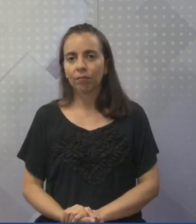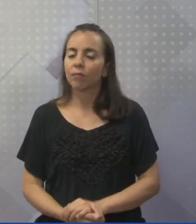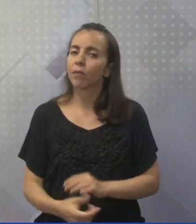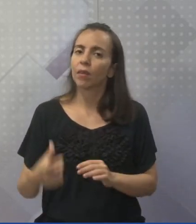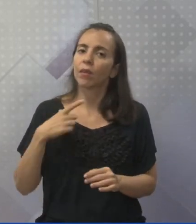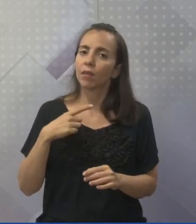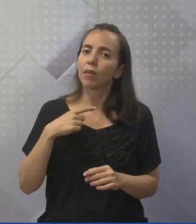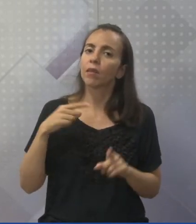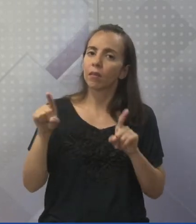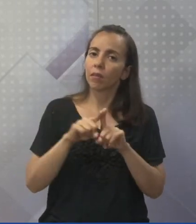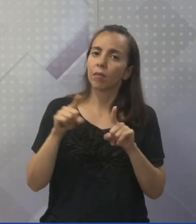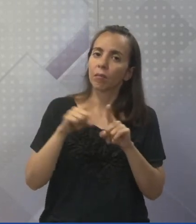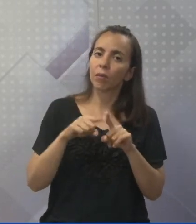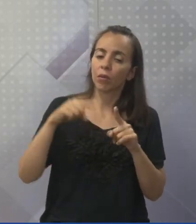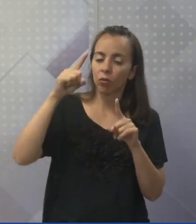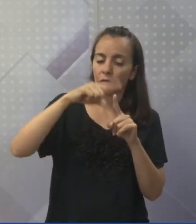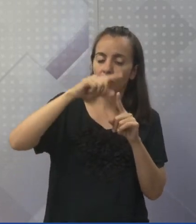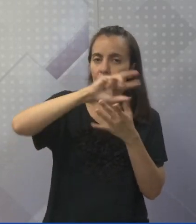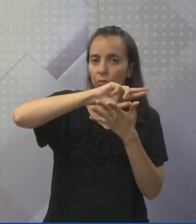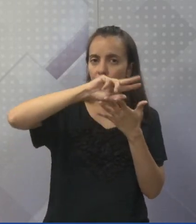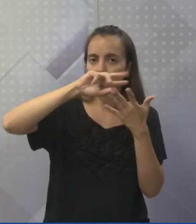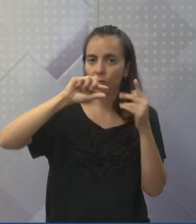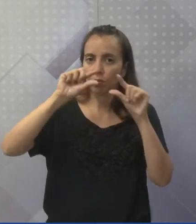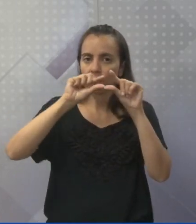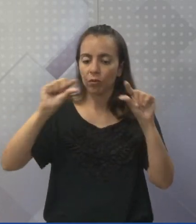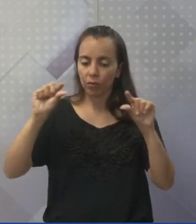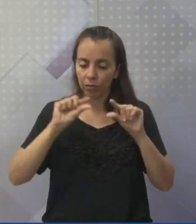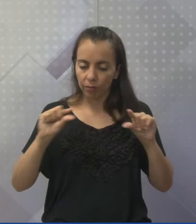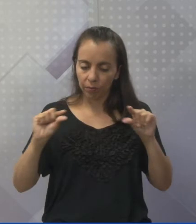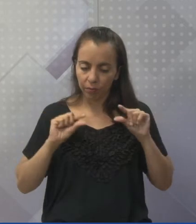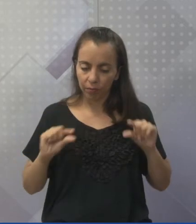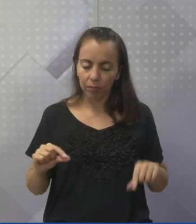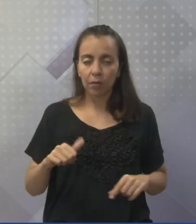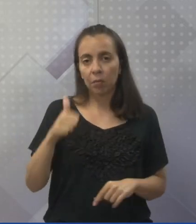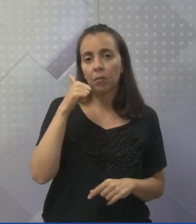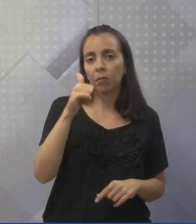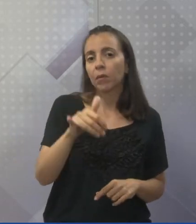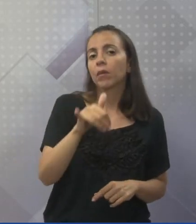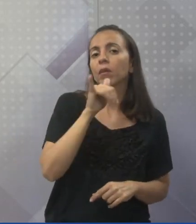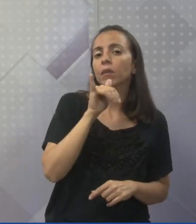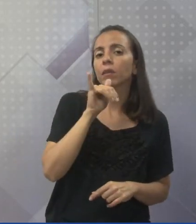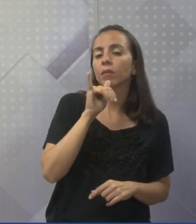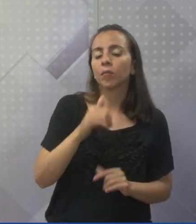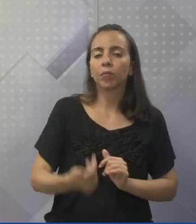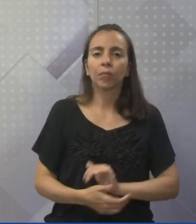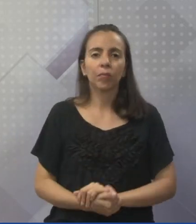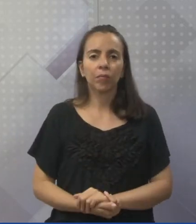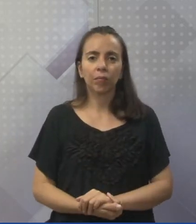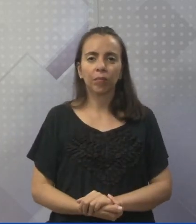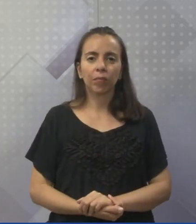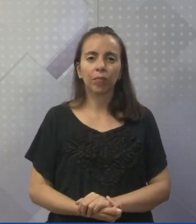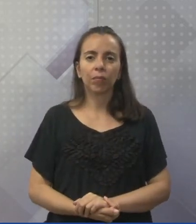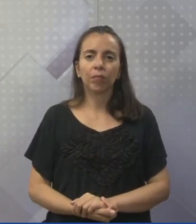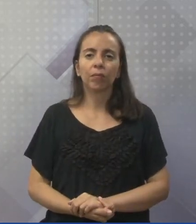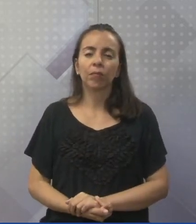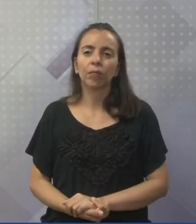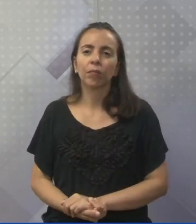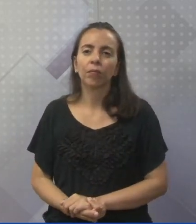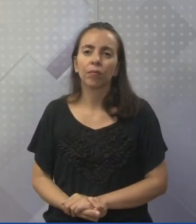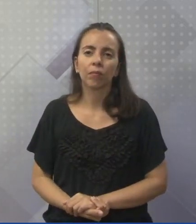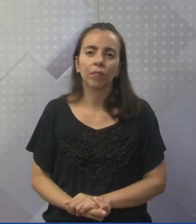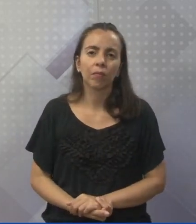condições hipotéticas. No primeiro exemplo, if, mas, were, mas, would.